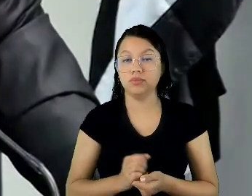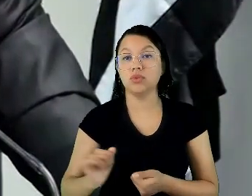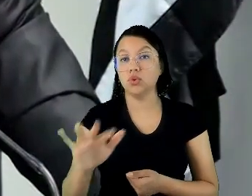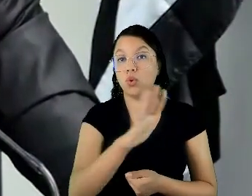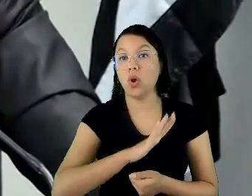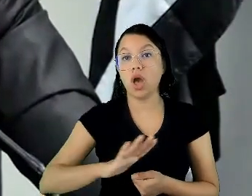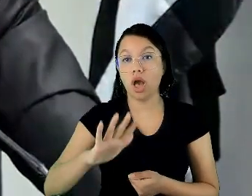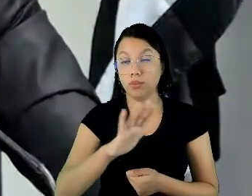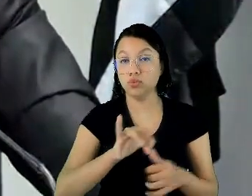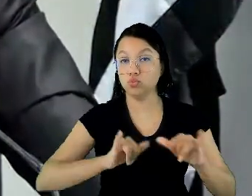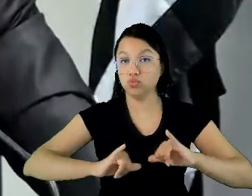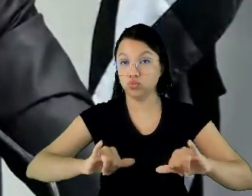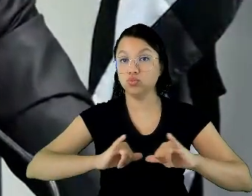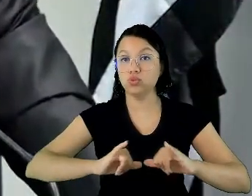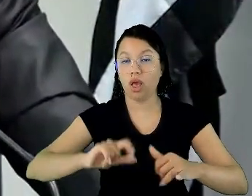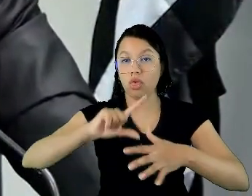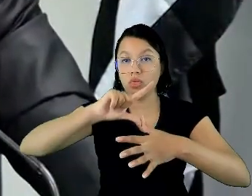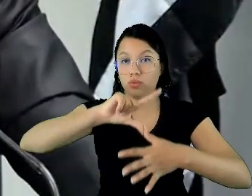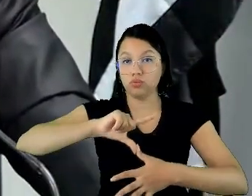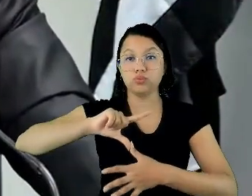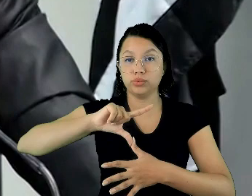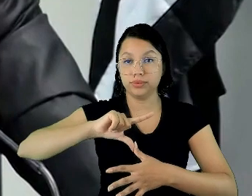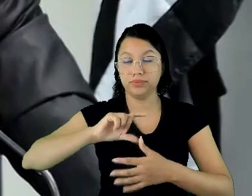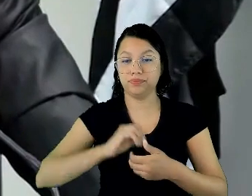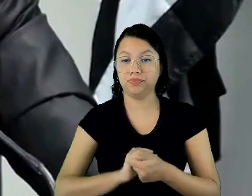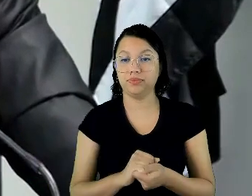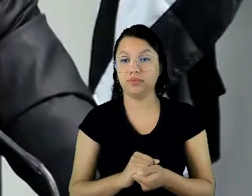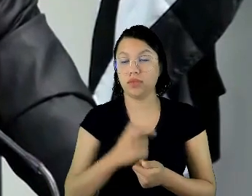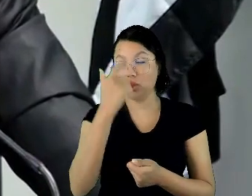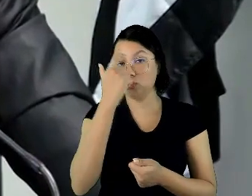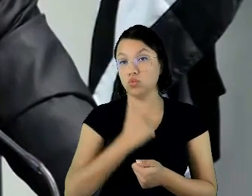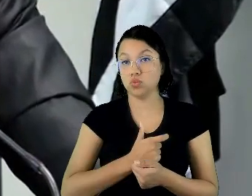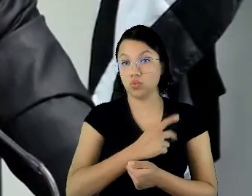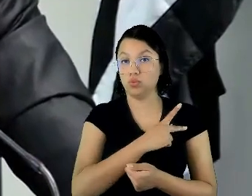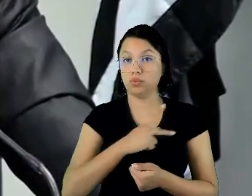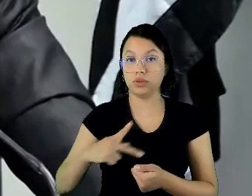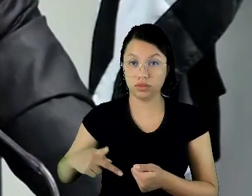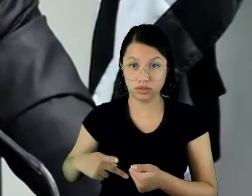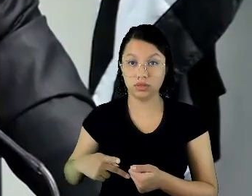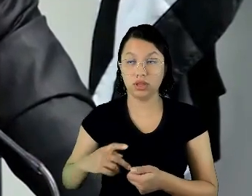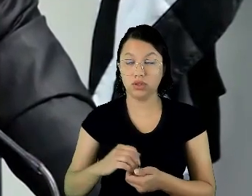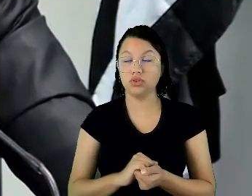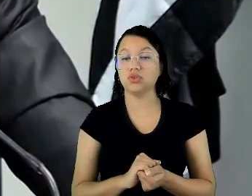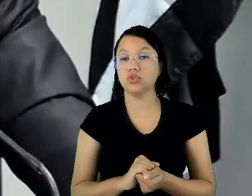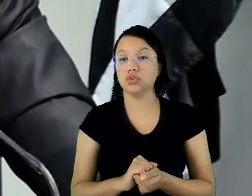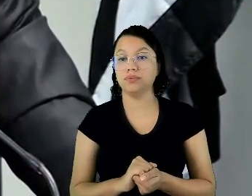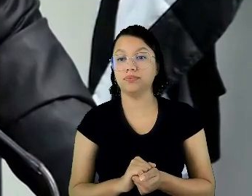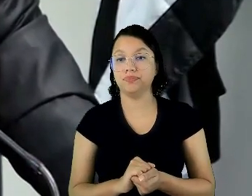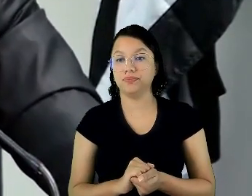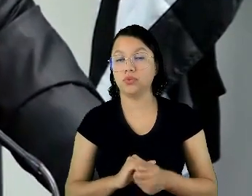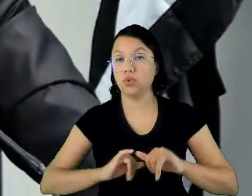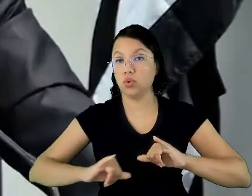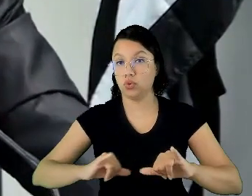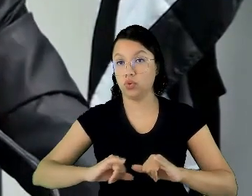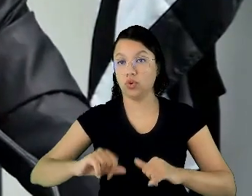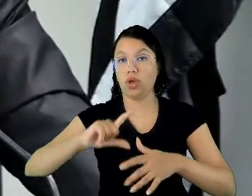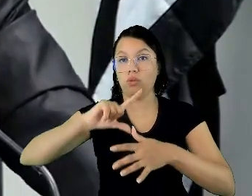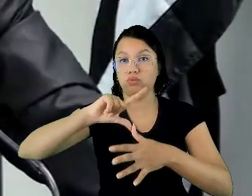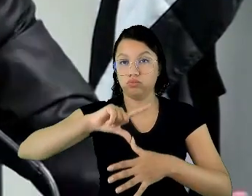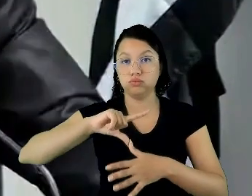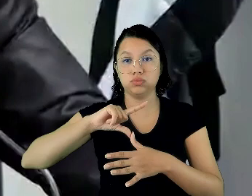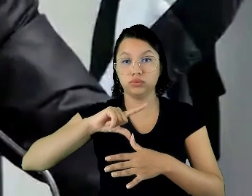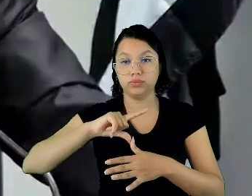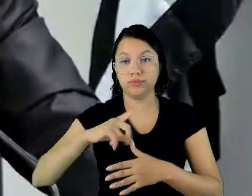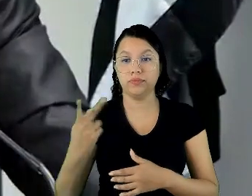da delegação brasileira do PalaSul. A gente se reúne uma vez a cada 40 dias em Montevidéu,